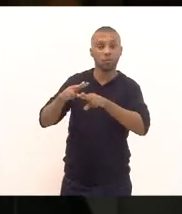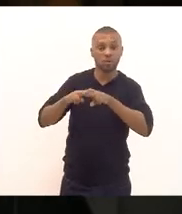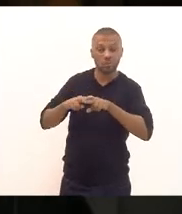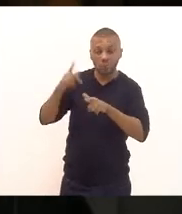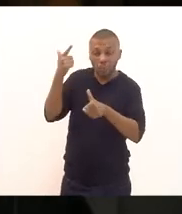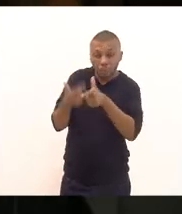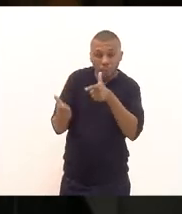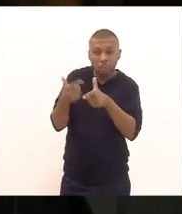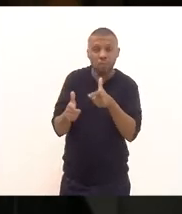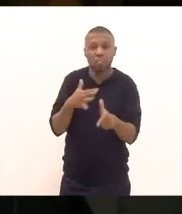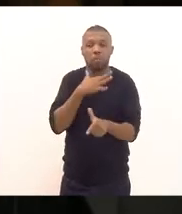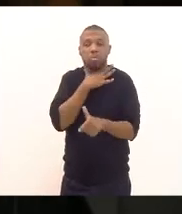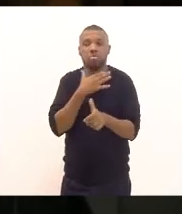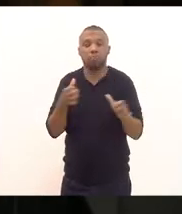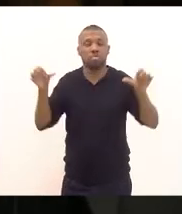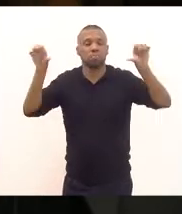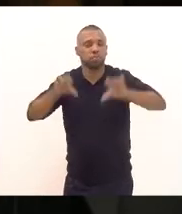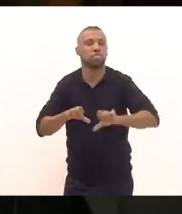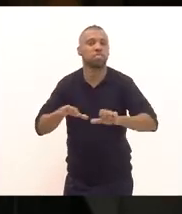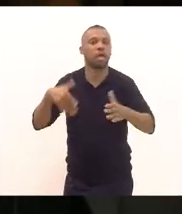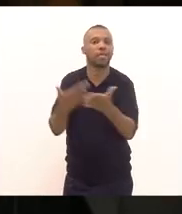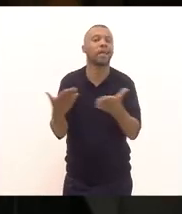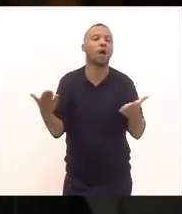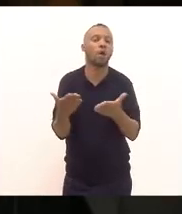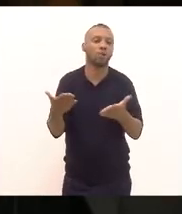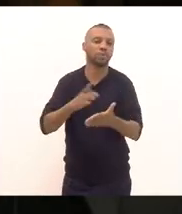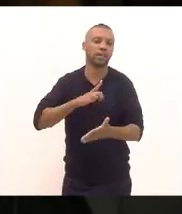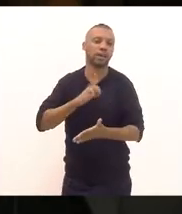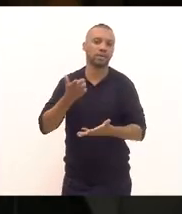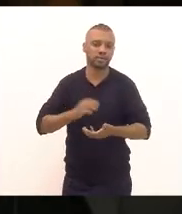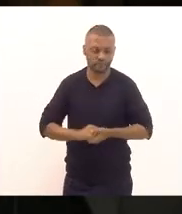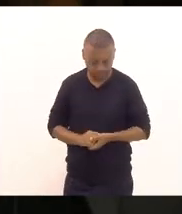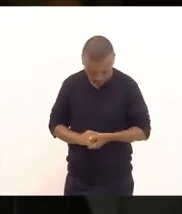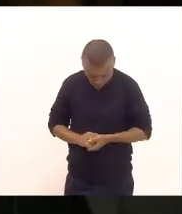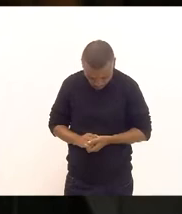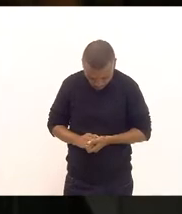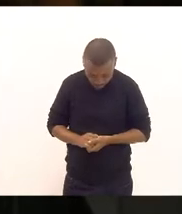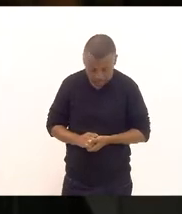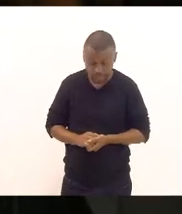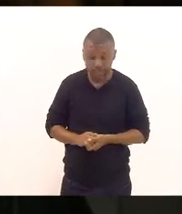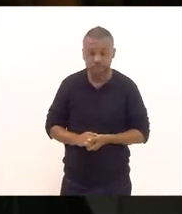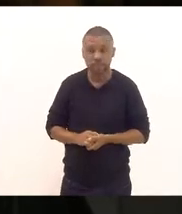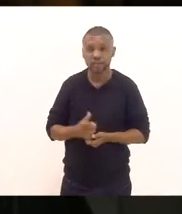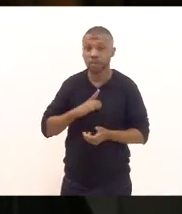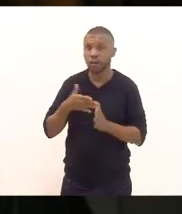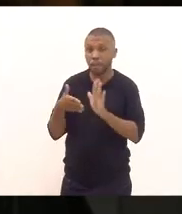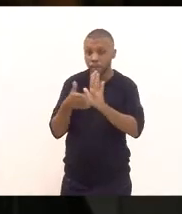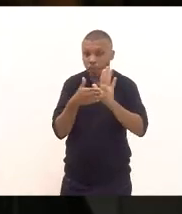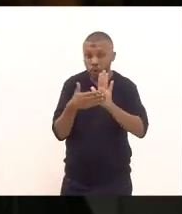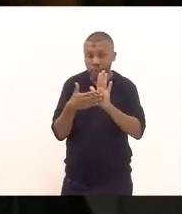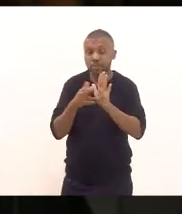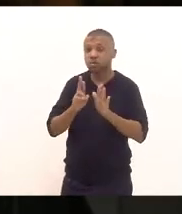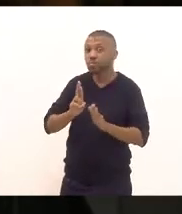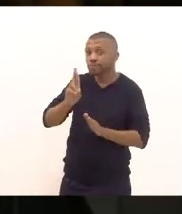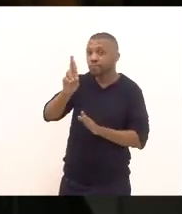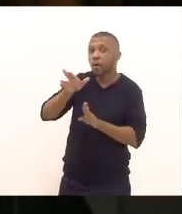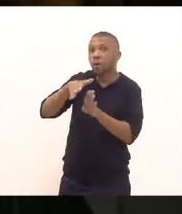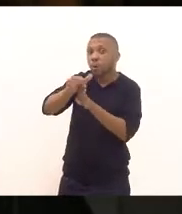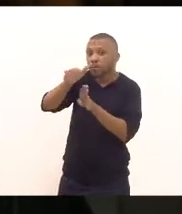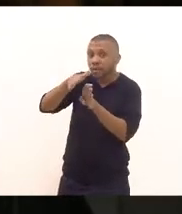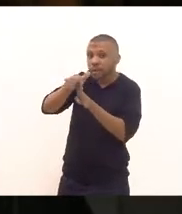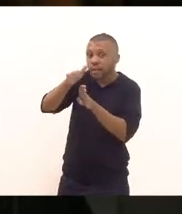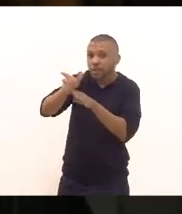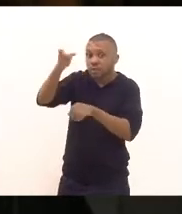joinha acontecendo chegou aqui Deputado de São Rafael II e tem uma proposta do Conselheiro e que quando